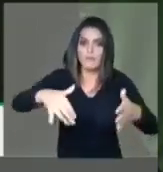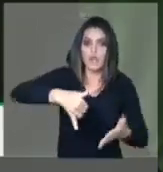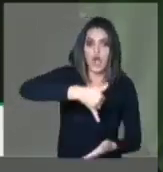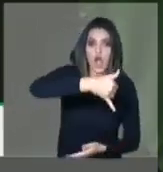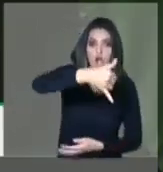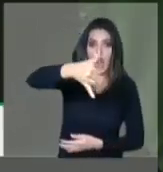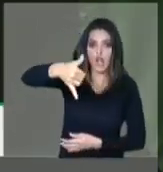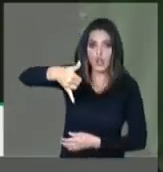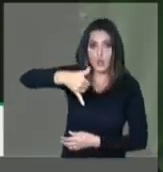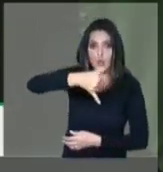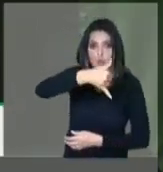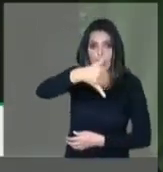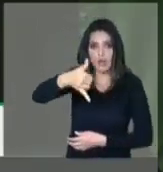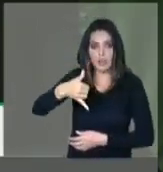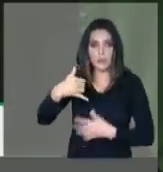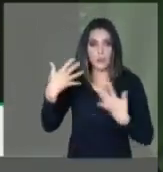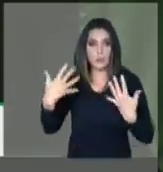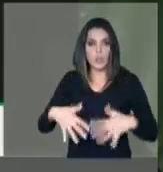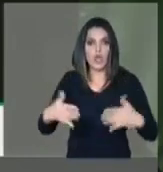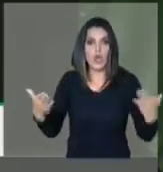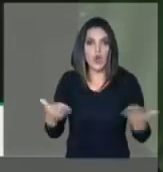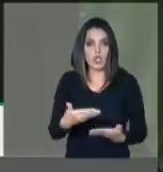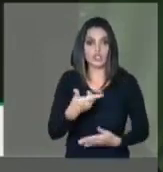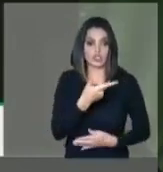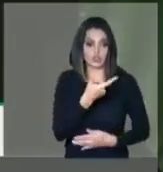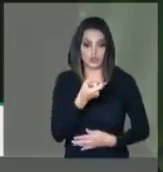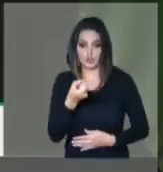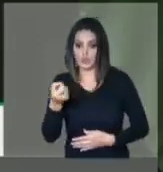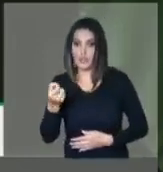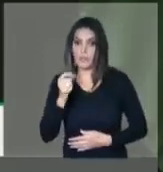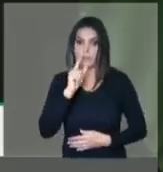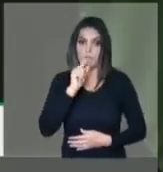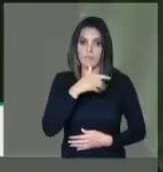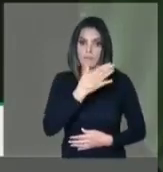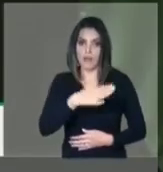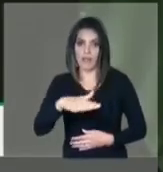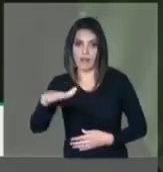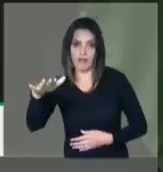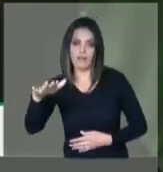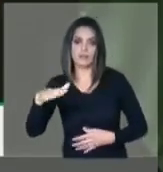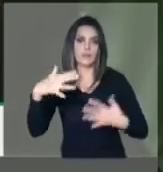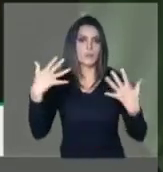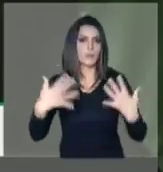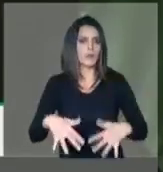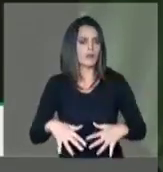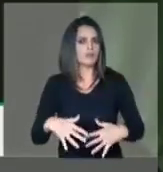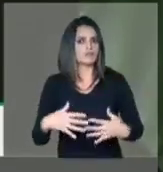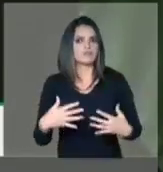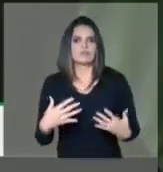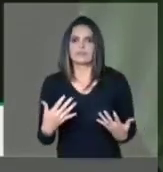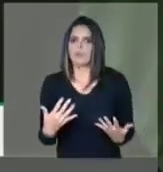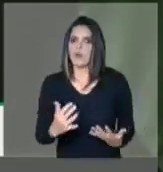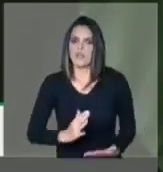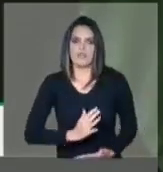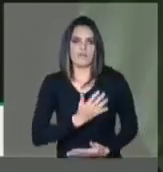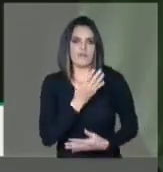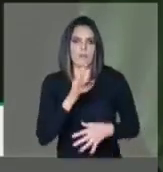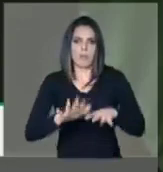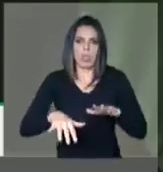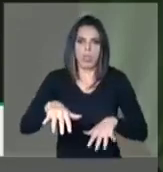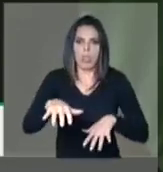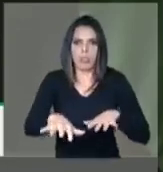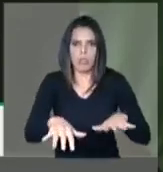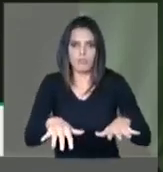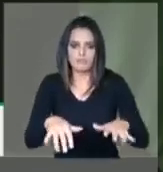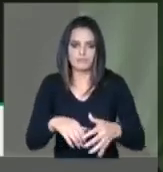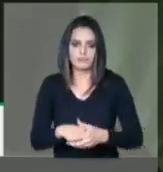considerável. Hoje nós temos mais de 200 praias que foram atingidas por esse derramamento de óleo,